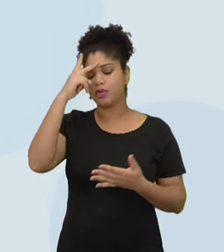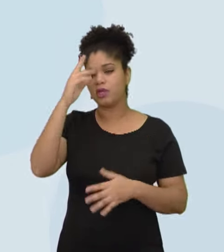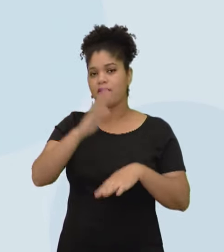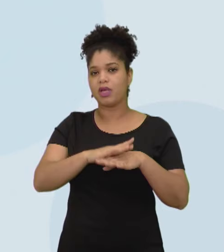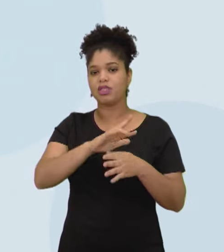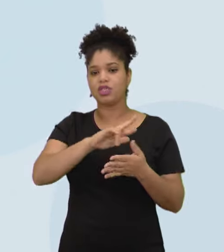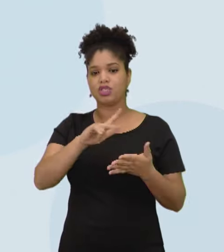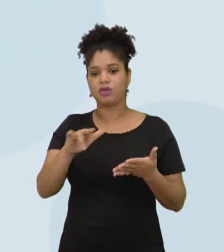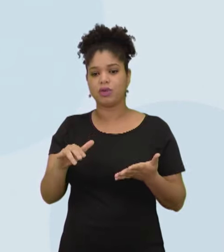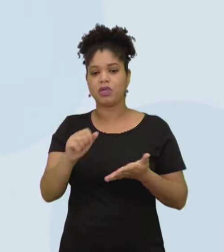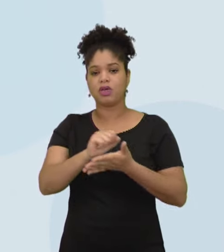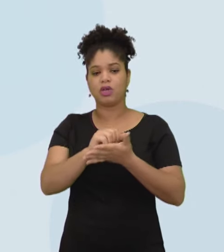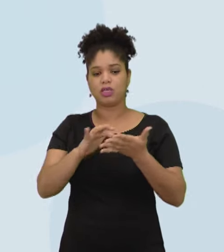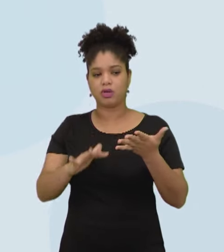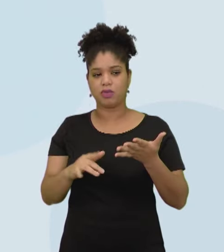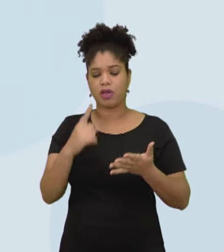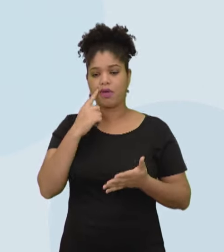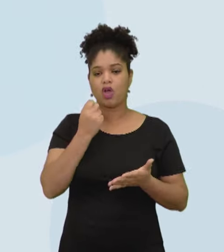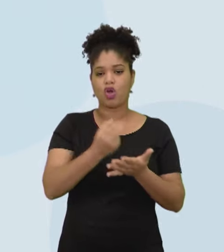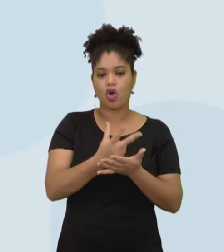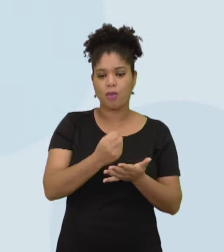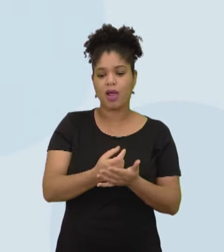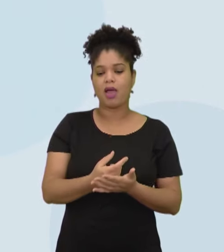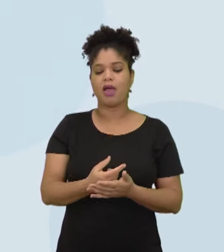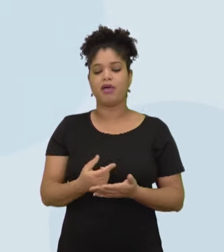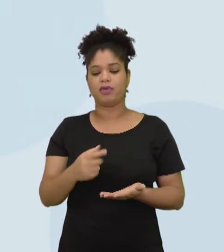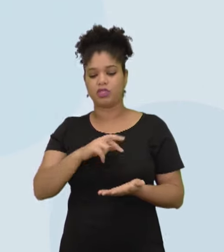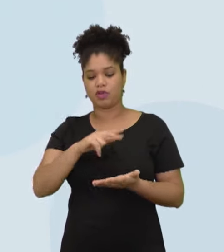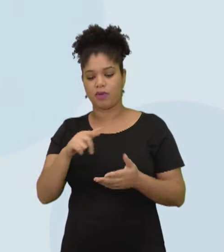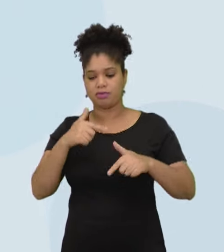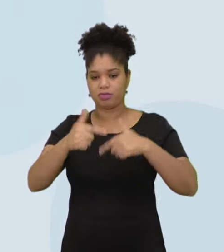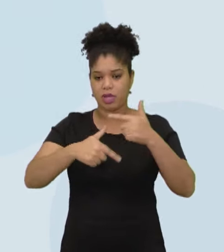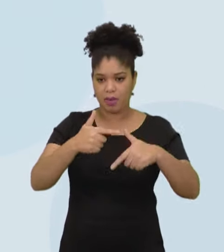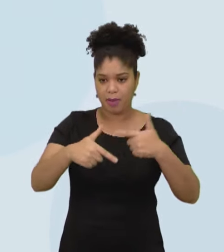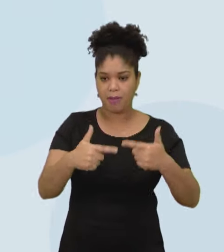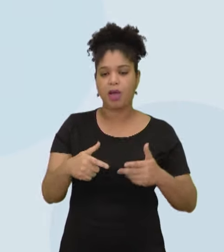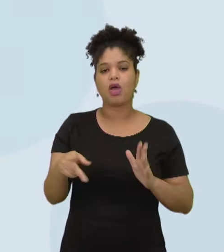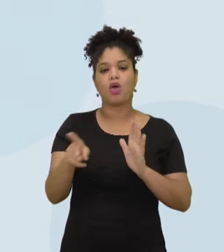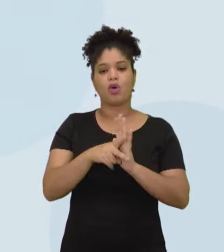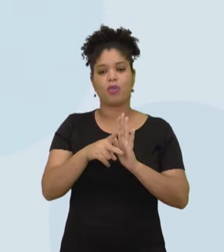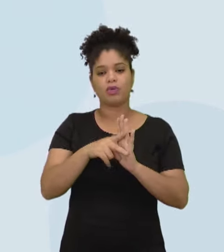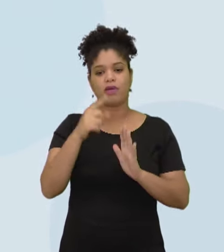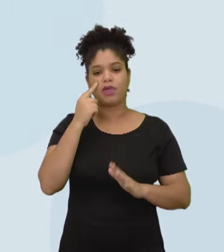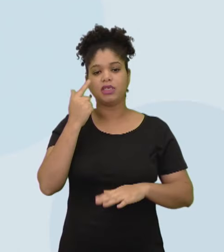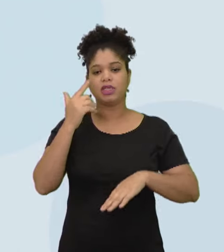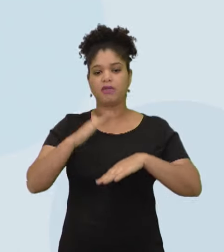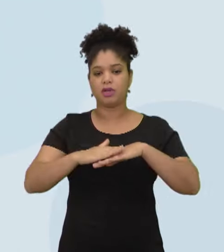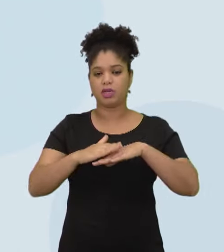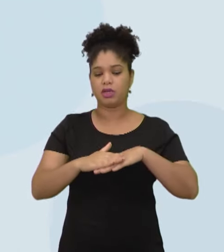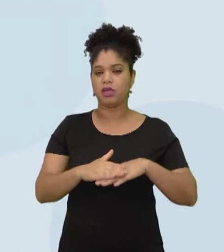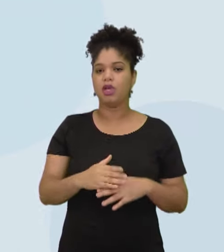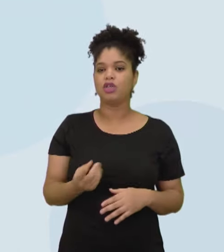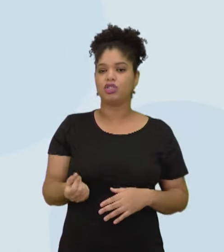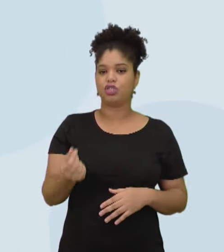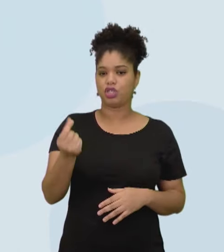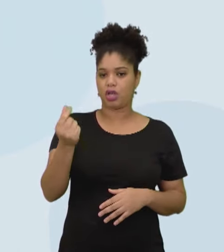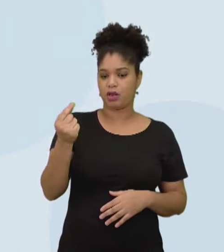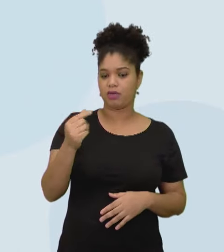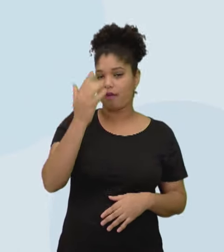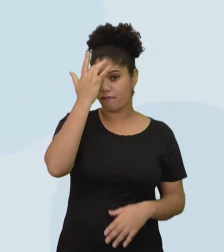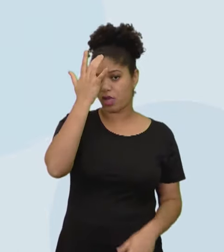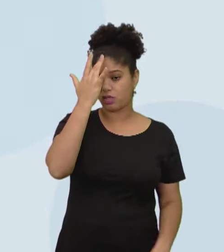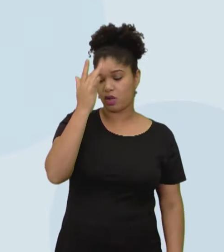inúmeras atividades. Comprar, vender, trabalhar, e tudo isso envolve recurso, envolve tempo, envolve dinheiro. Perfeito. Vamos